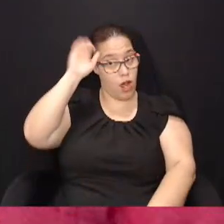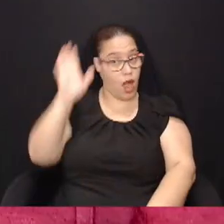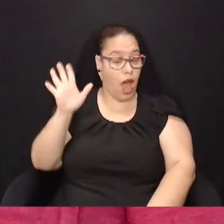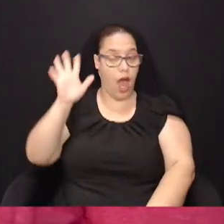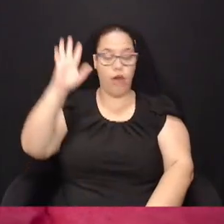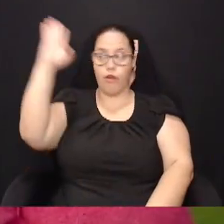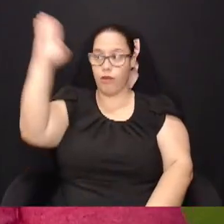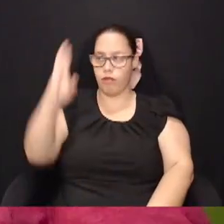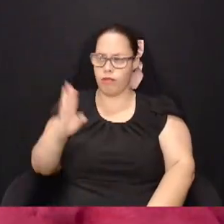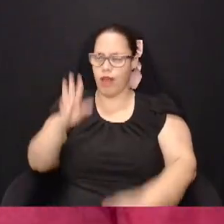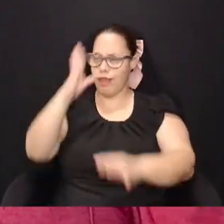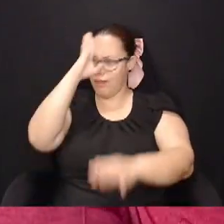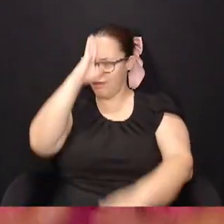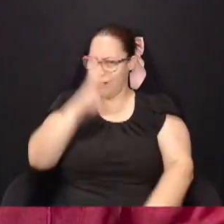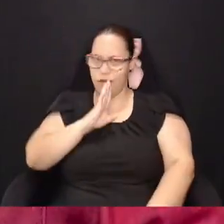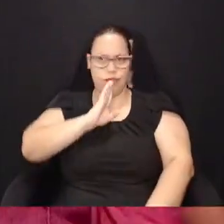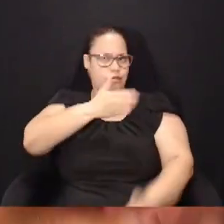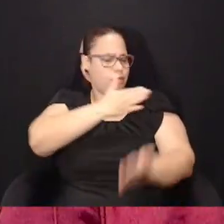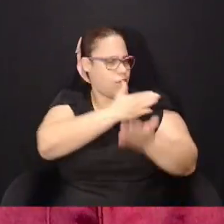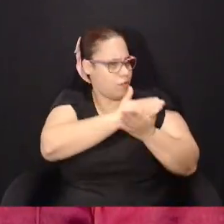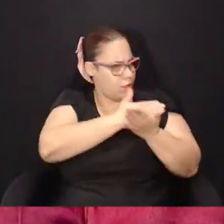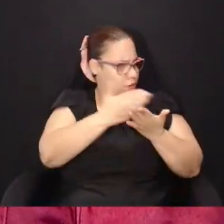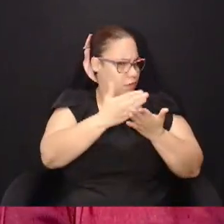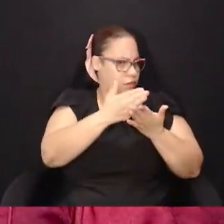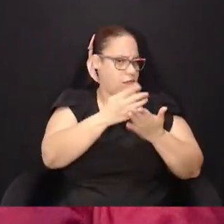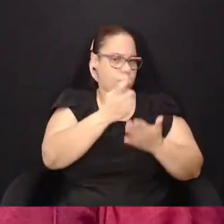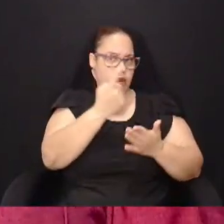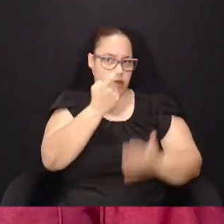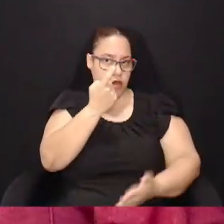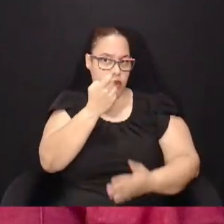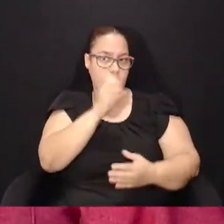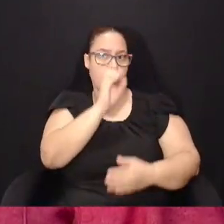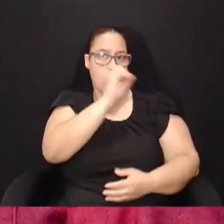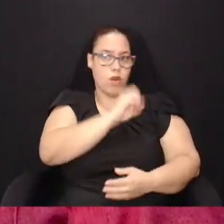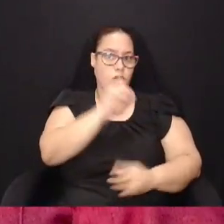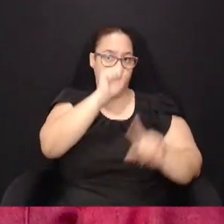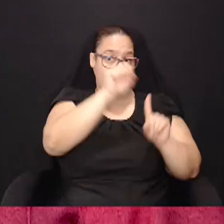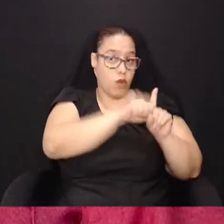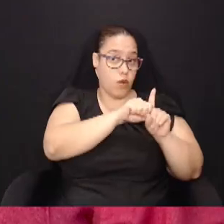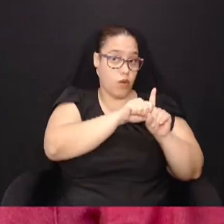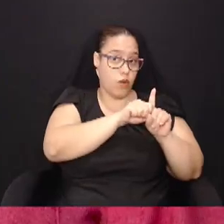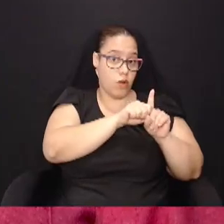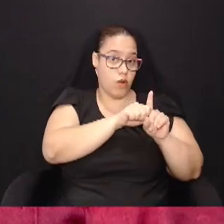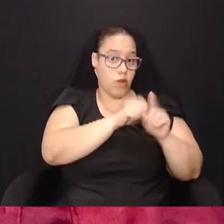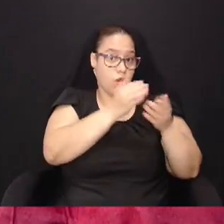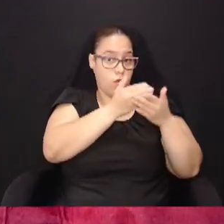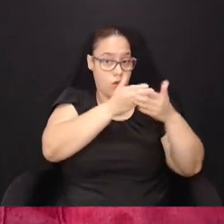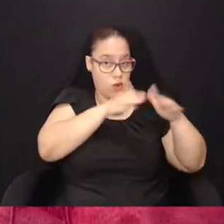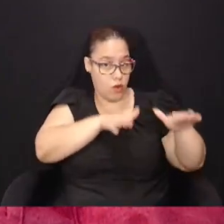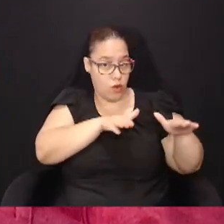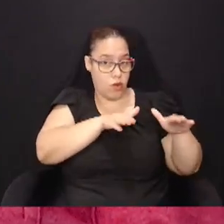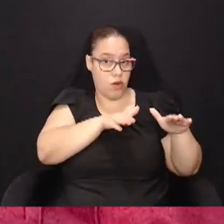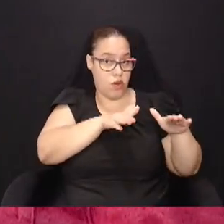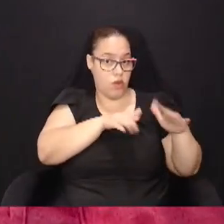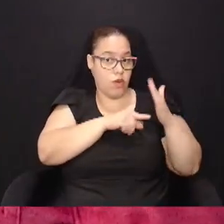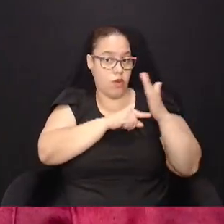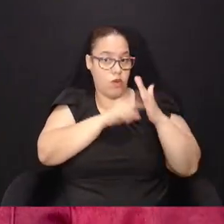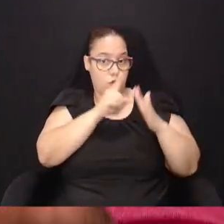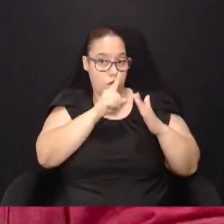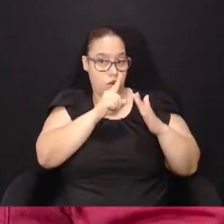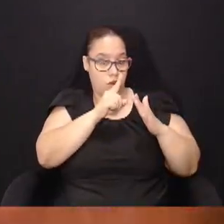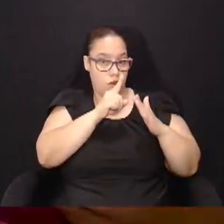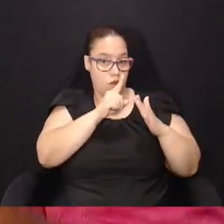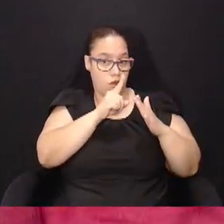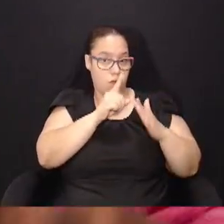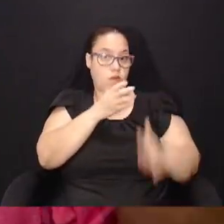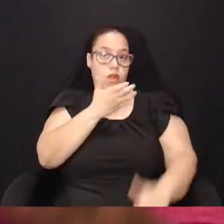já começou, a primeira etapa começou em outubro, encerrou na primeira quinzena de dezembro,